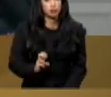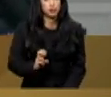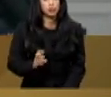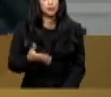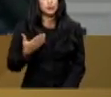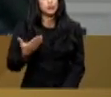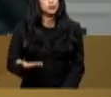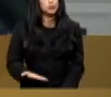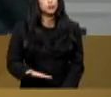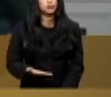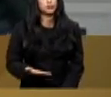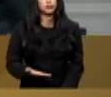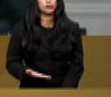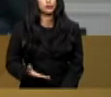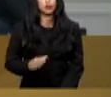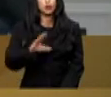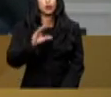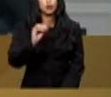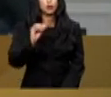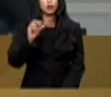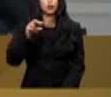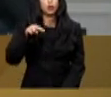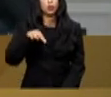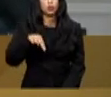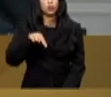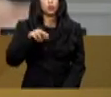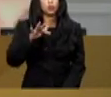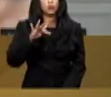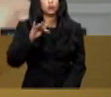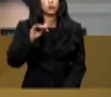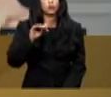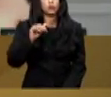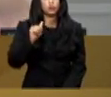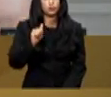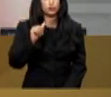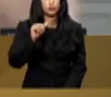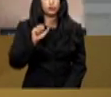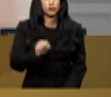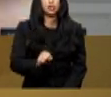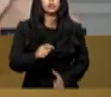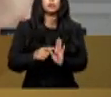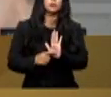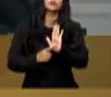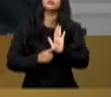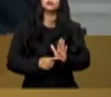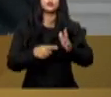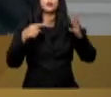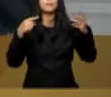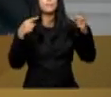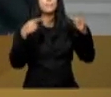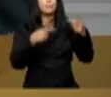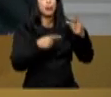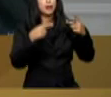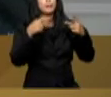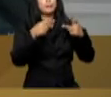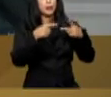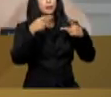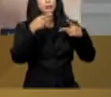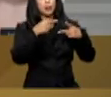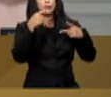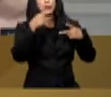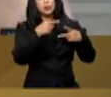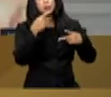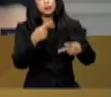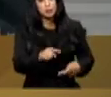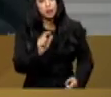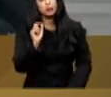O próprio CONFAS se manifestou detalhadamente, demonstrando ponto por ponto